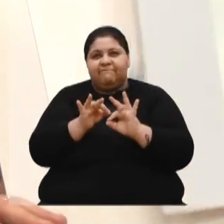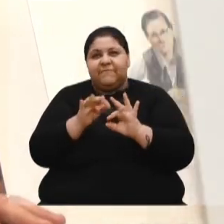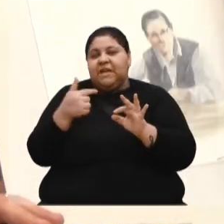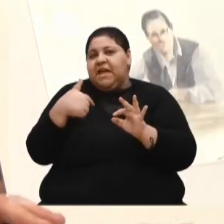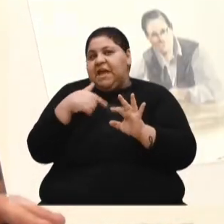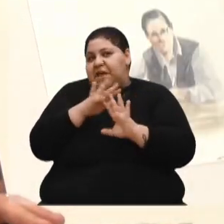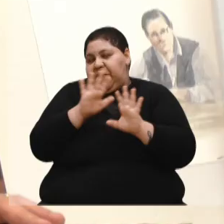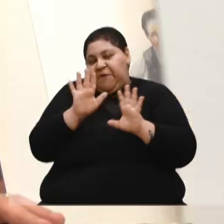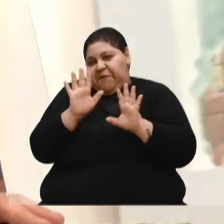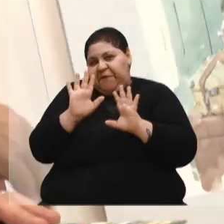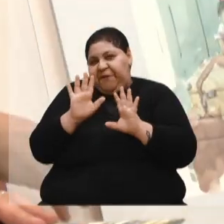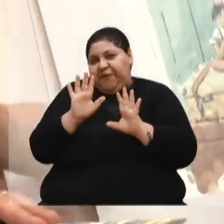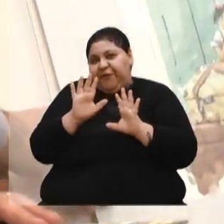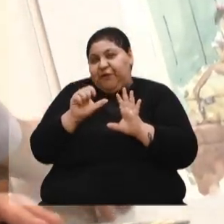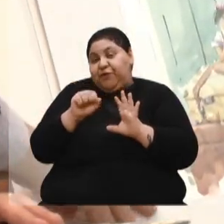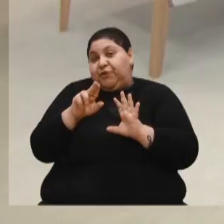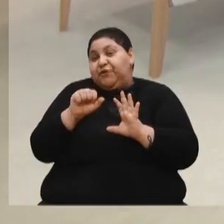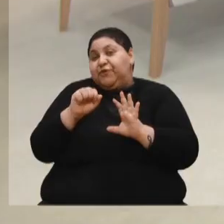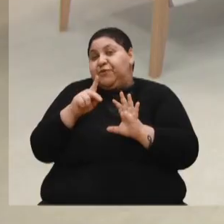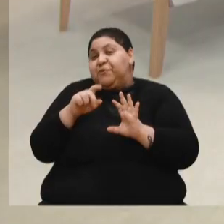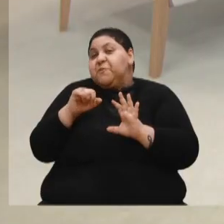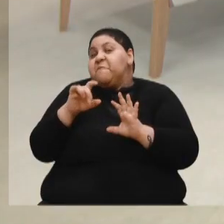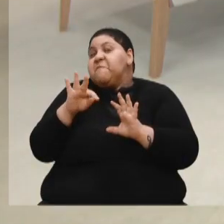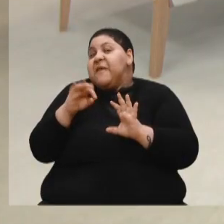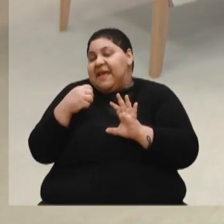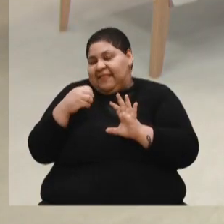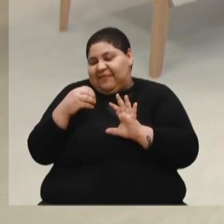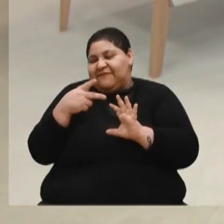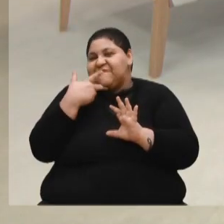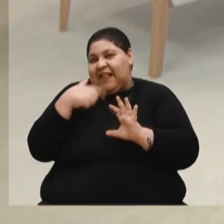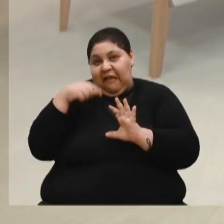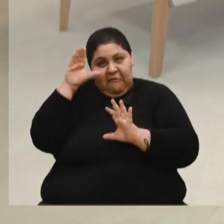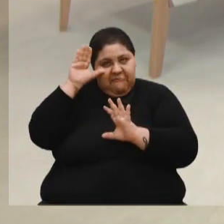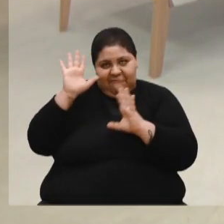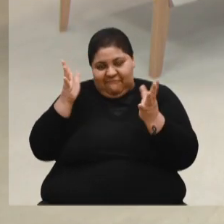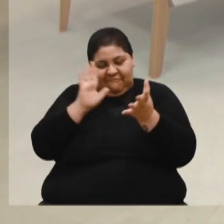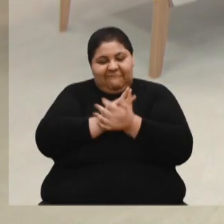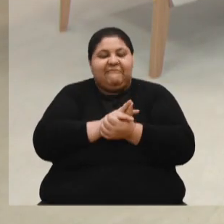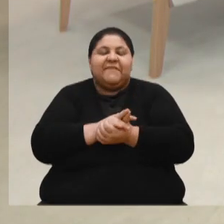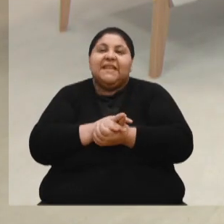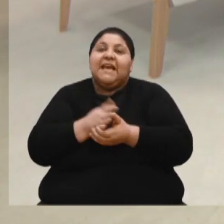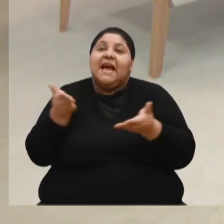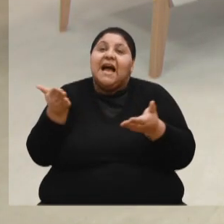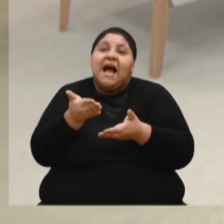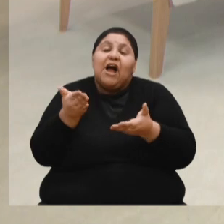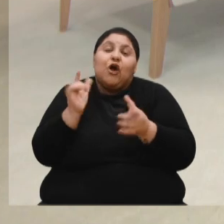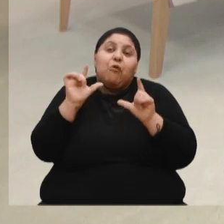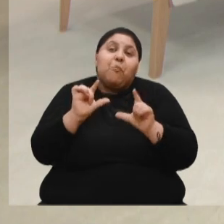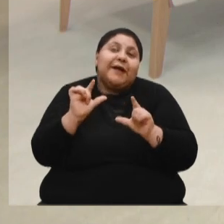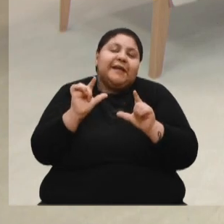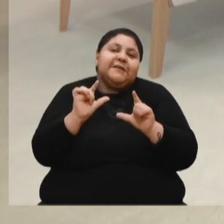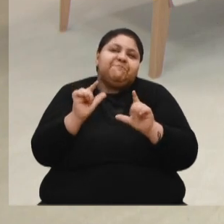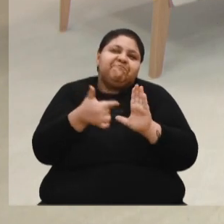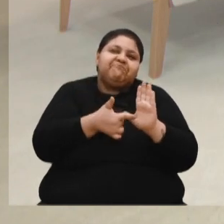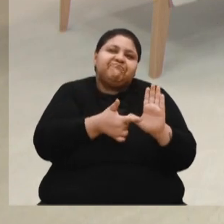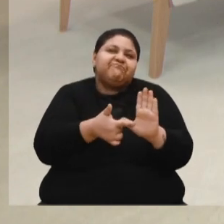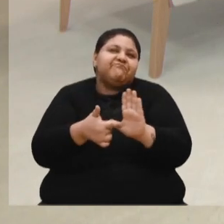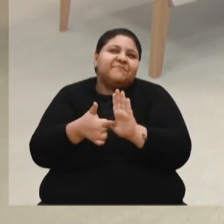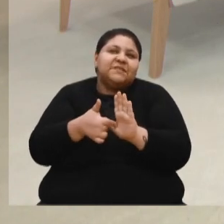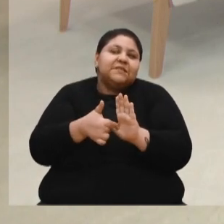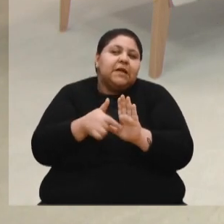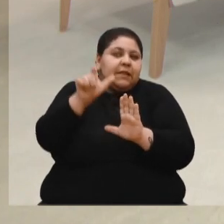suspeito em falar, mas eu adoro, né? Ela refletindo ali, Jacomim. E a gente também deixa um pouco, digamos assim,